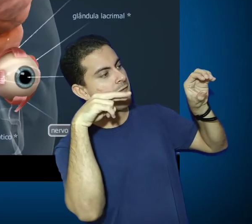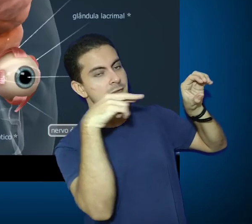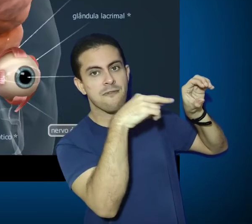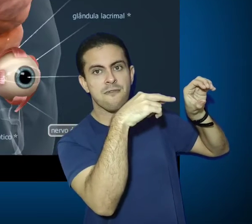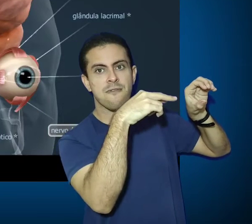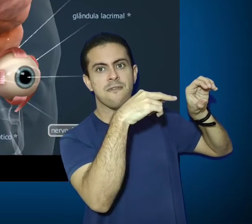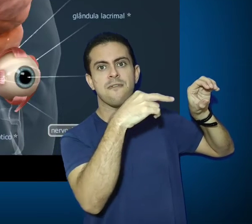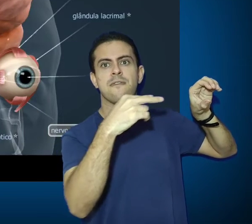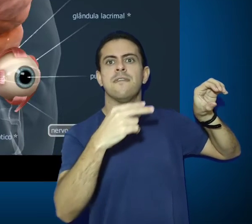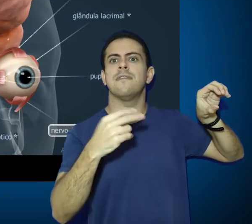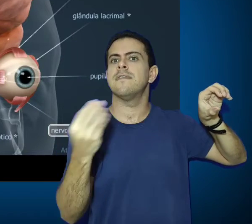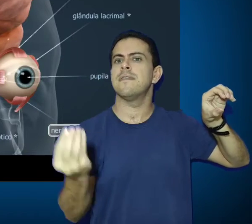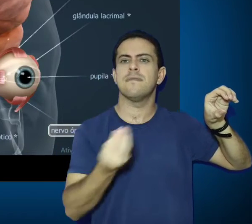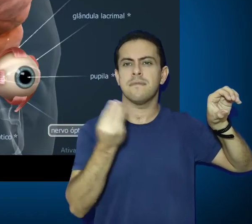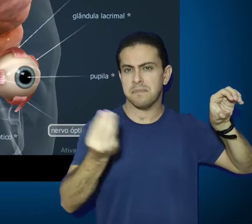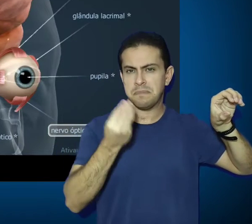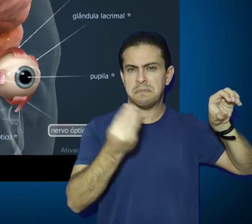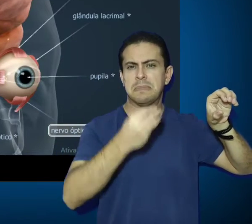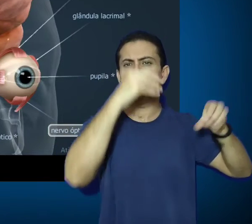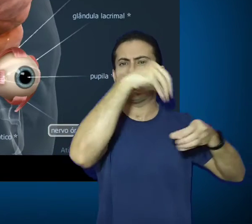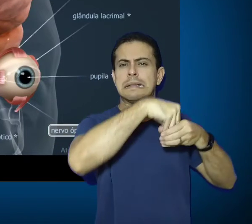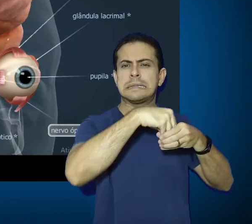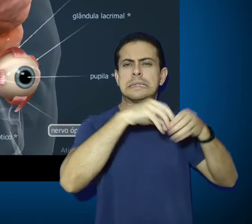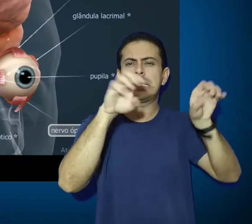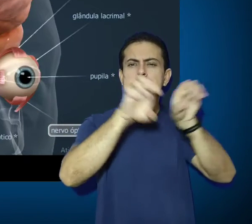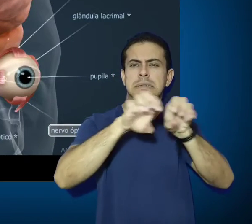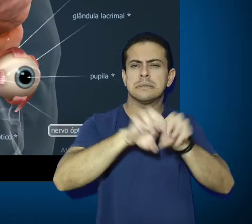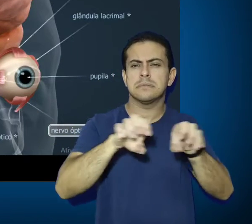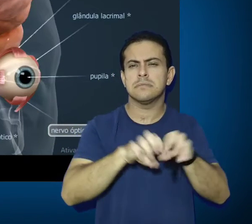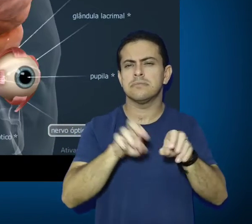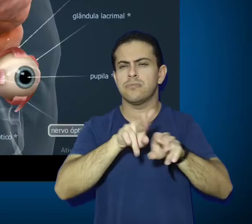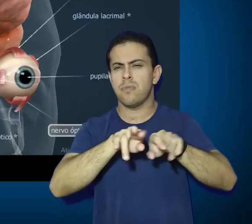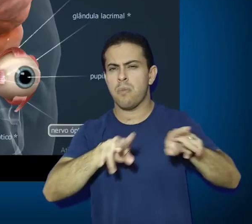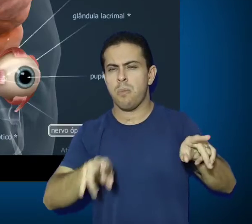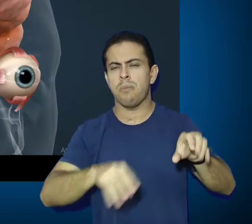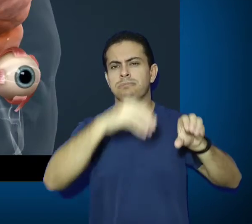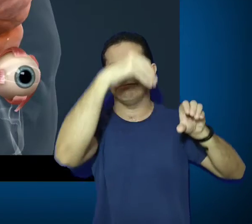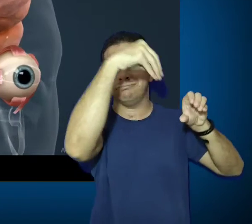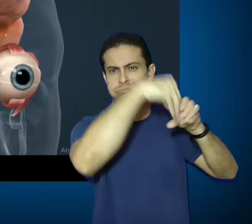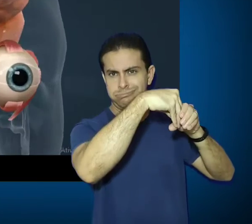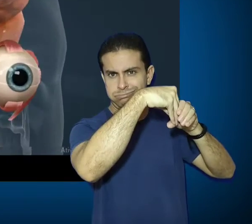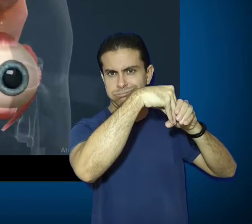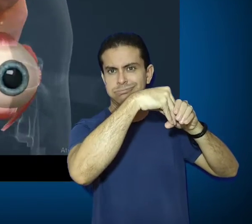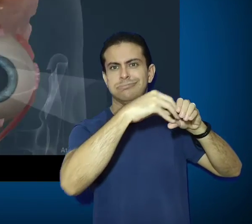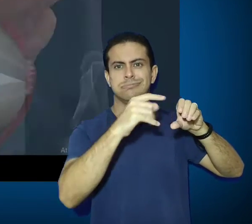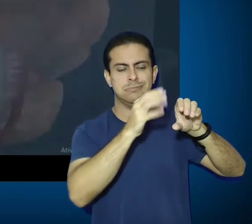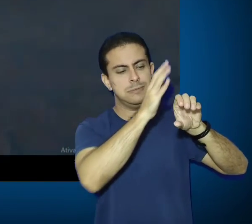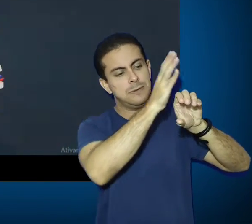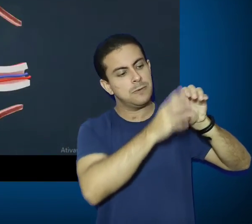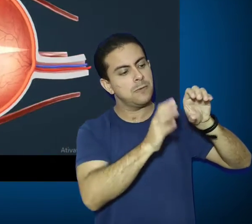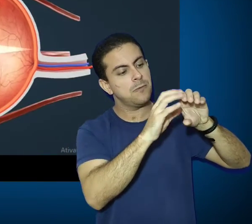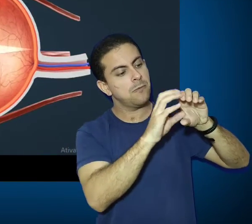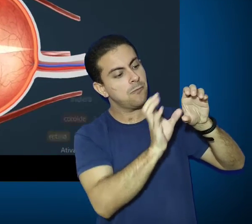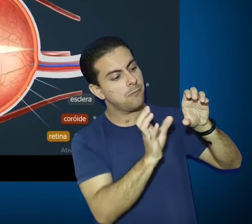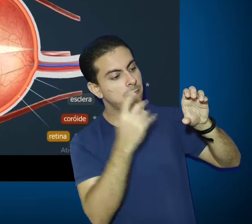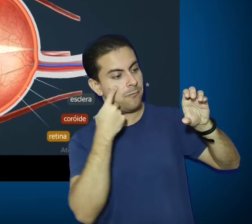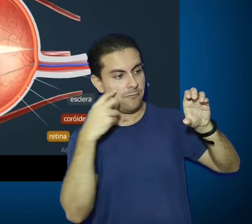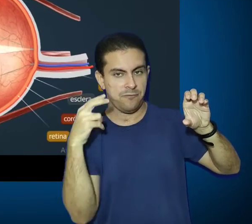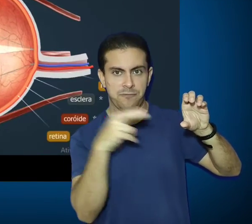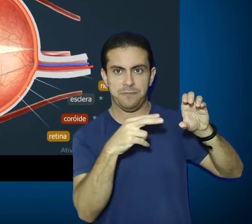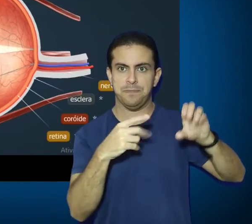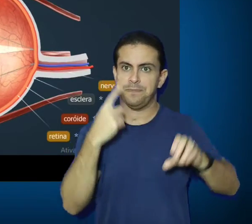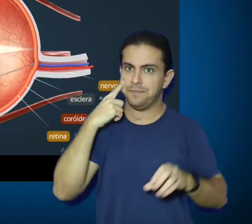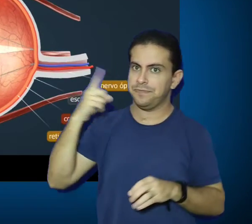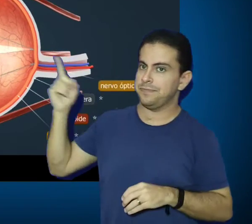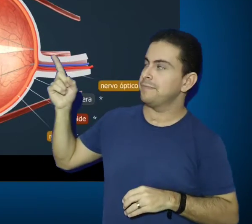observar as estruturas oculares do globo ocular com mais qualidade.